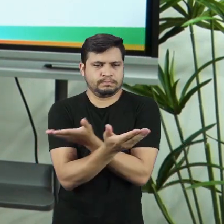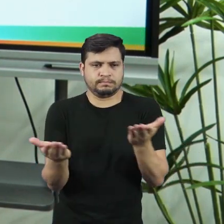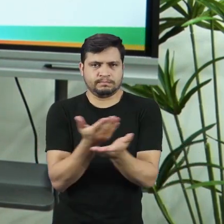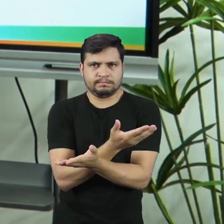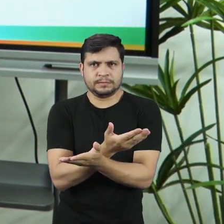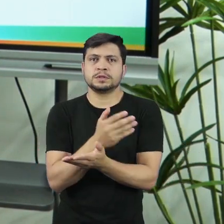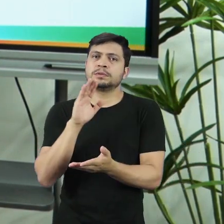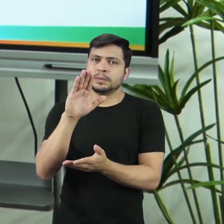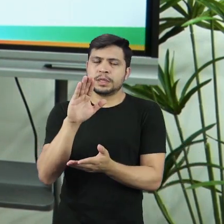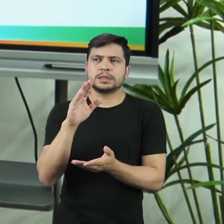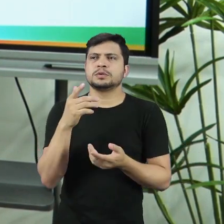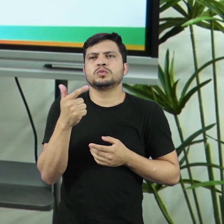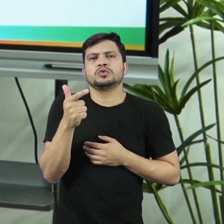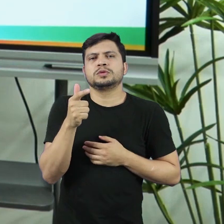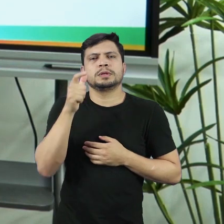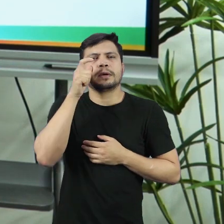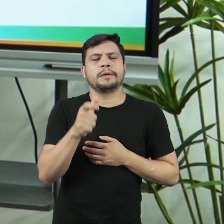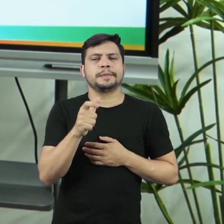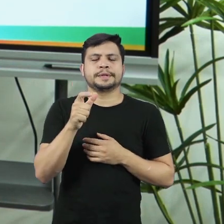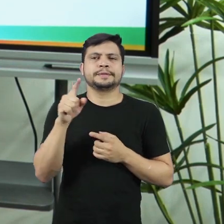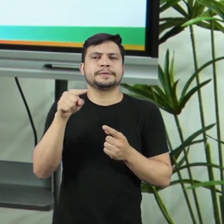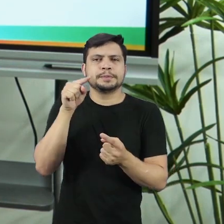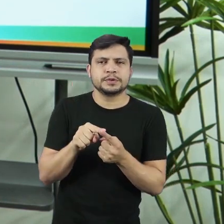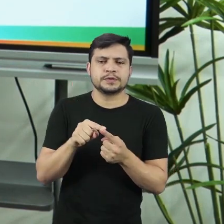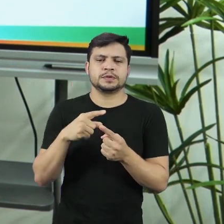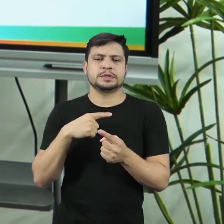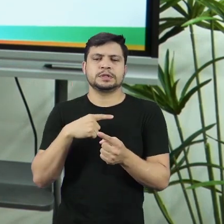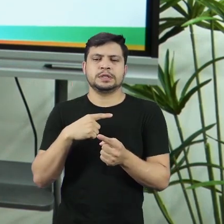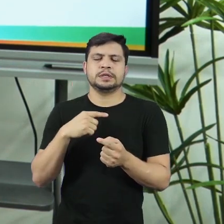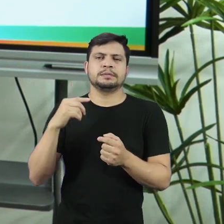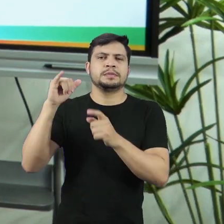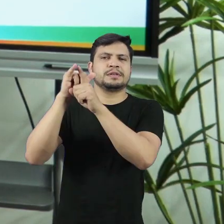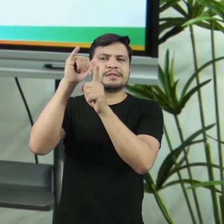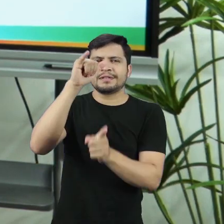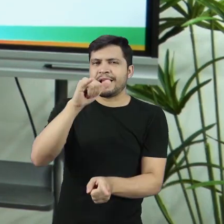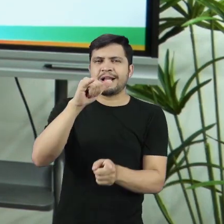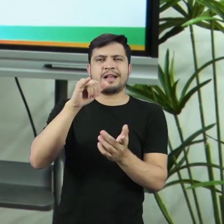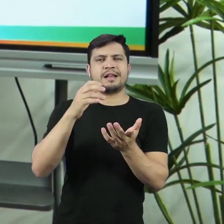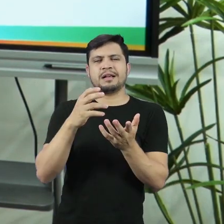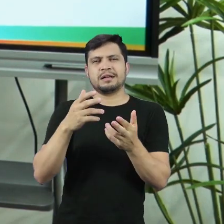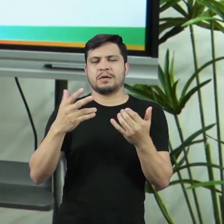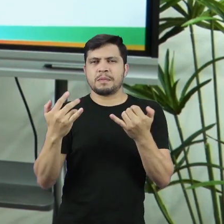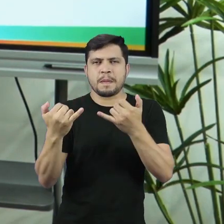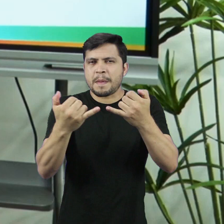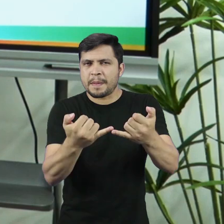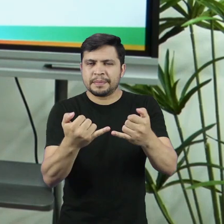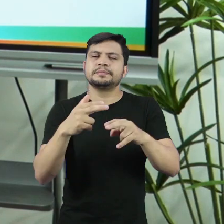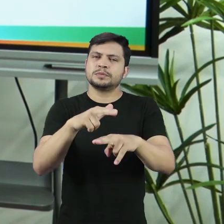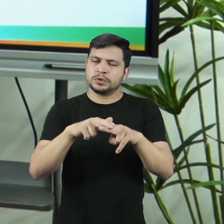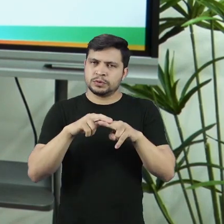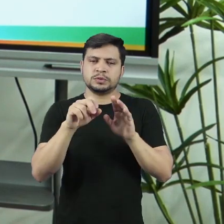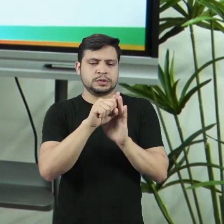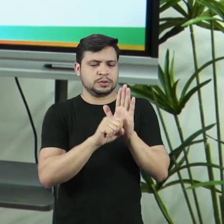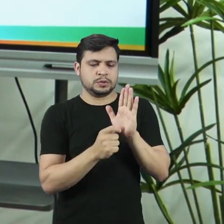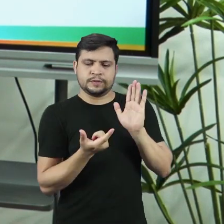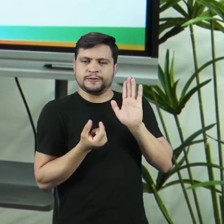ter a pretensão de ter uma guerra a ponto de destruir tudo, que a parte da segunda metade do século XX fica conhecida por esse termo. É